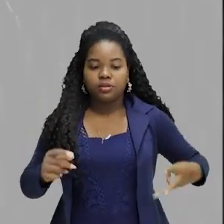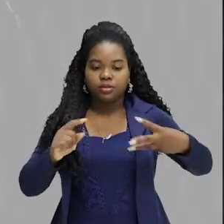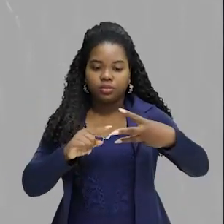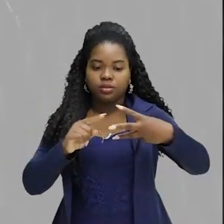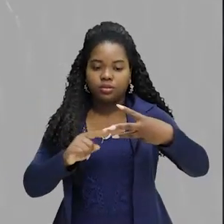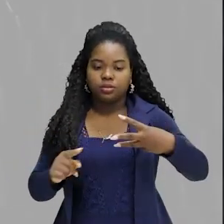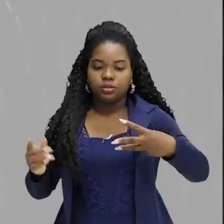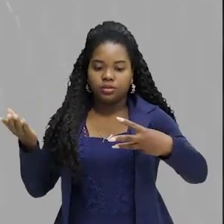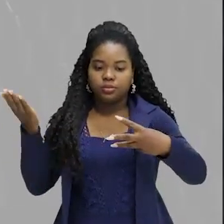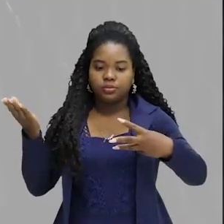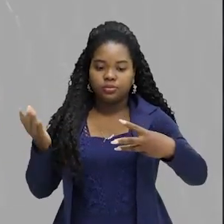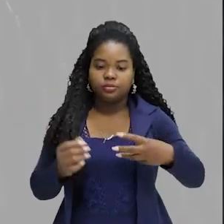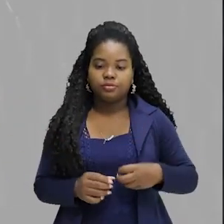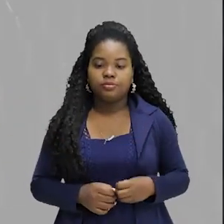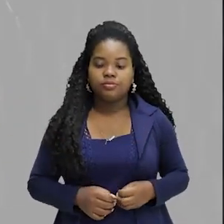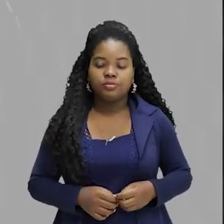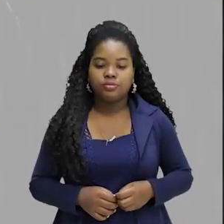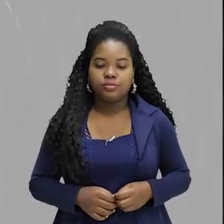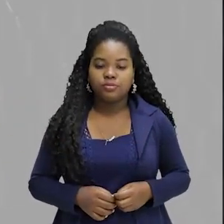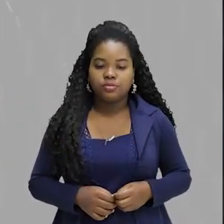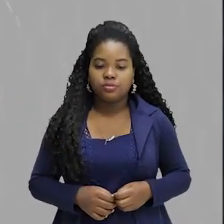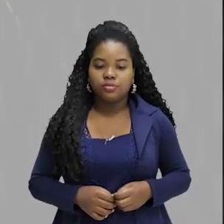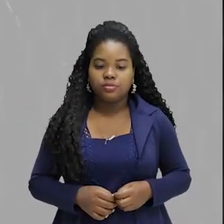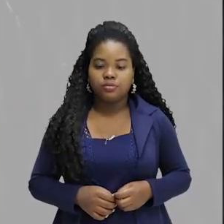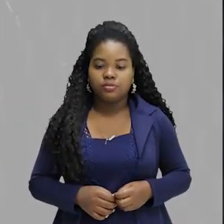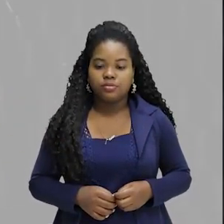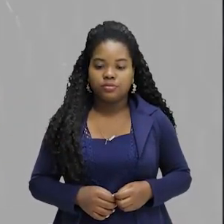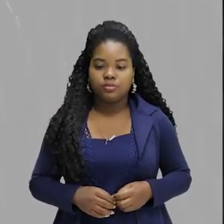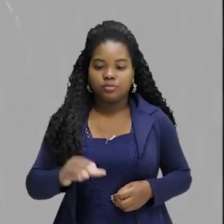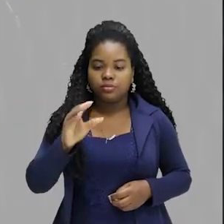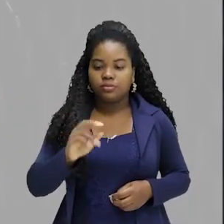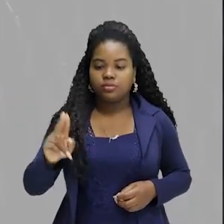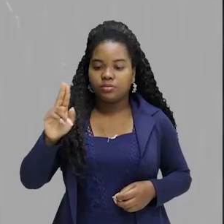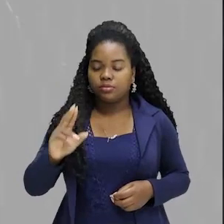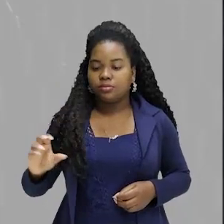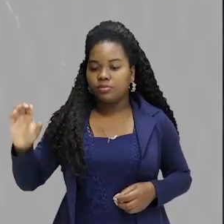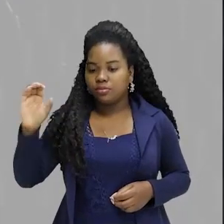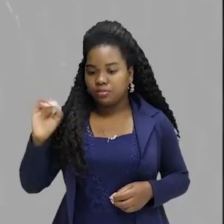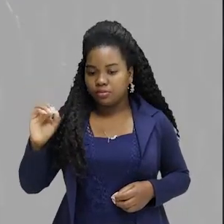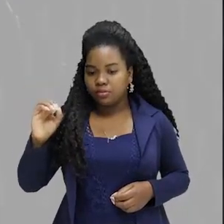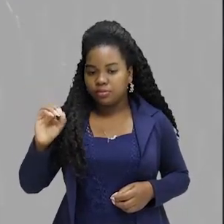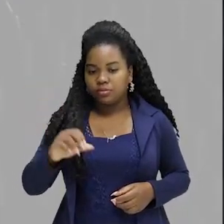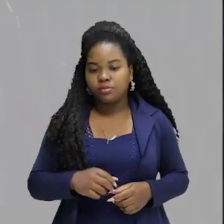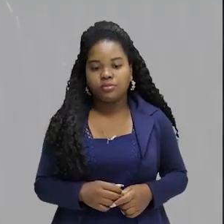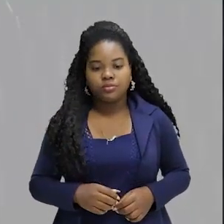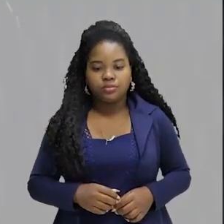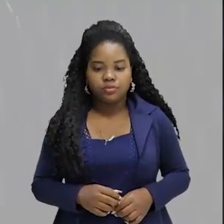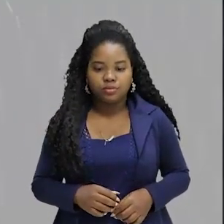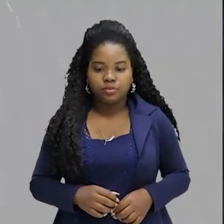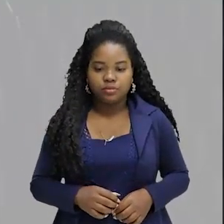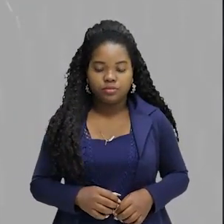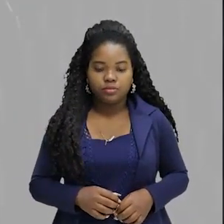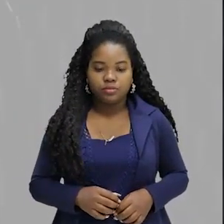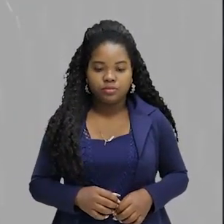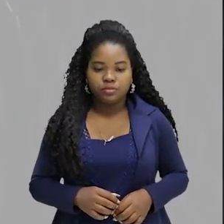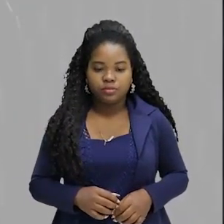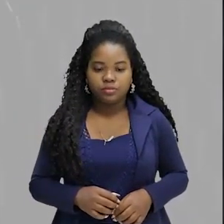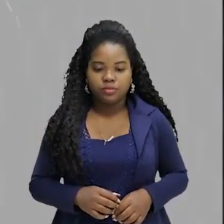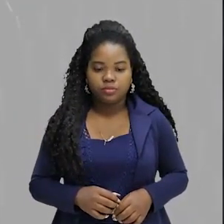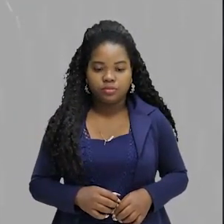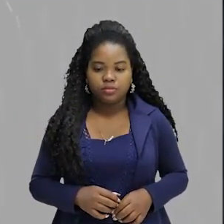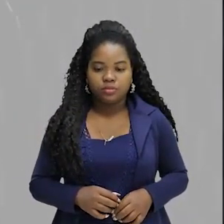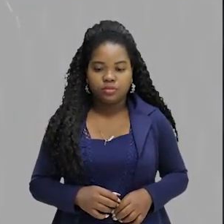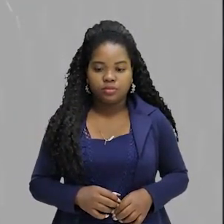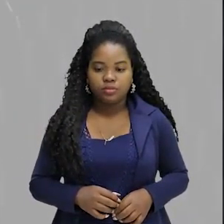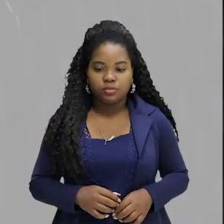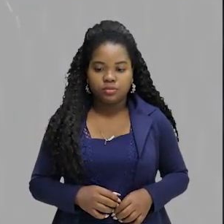do Benedict, né, em vez da prata, vamos utilizar o cobre como um dos participantes